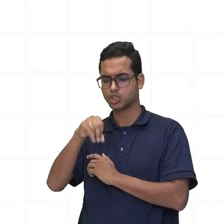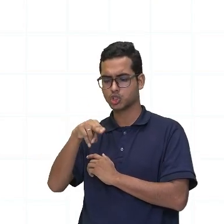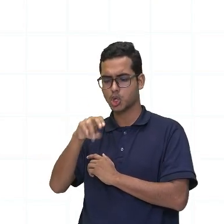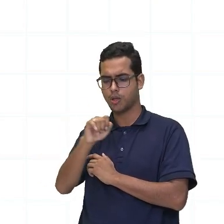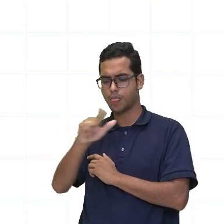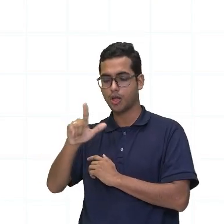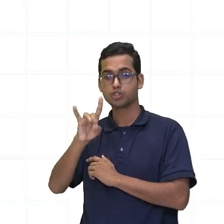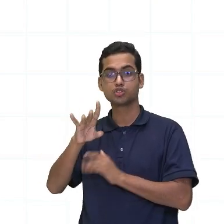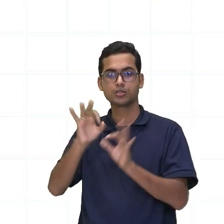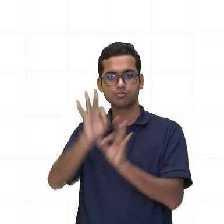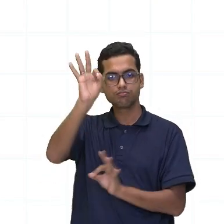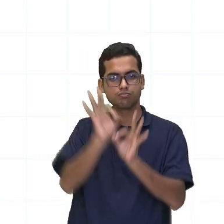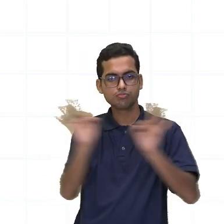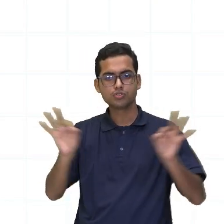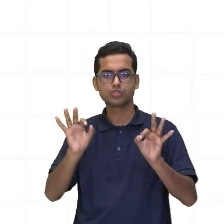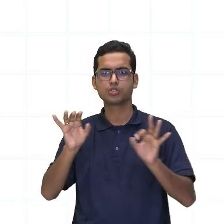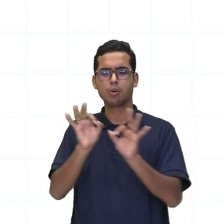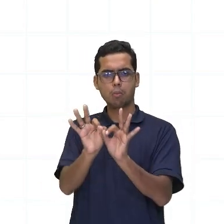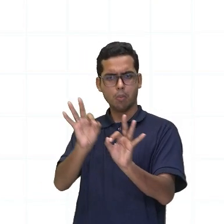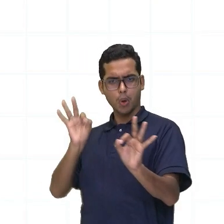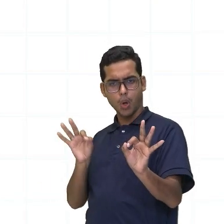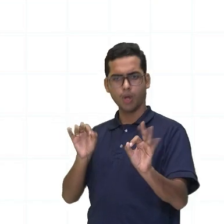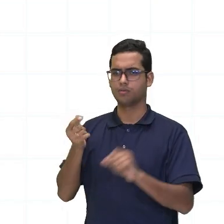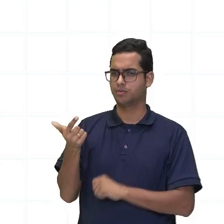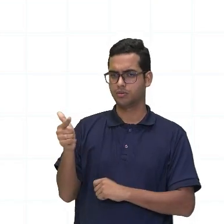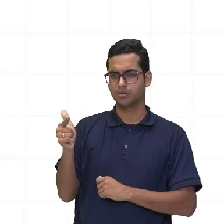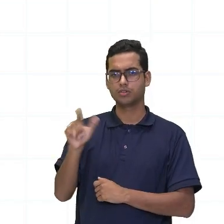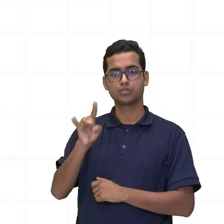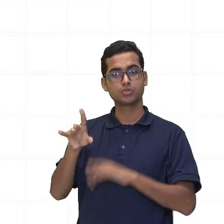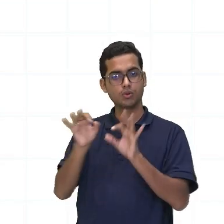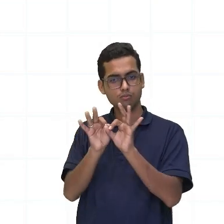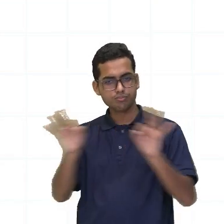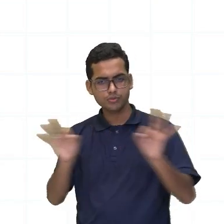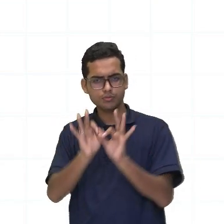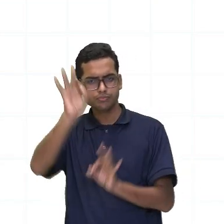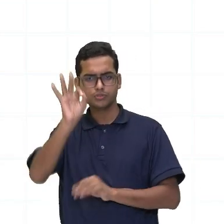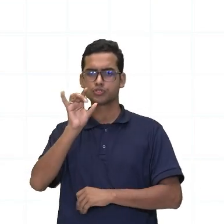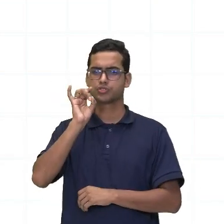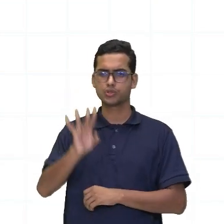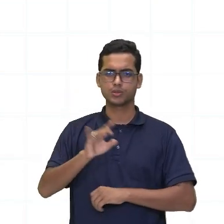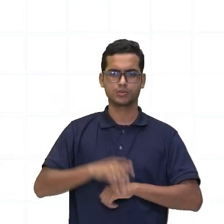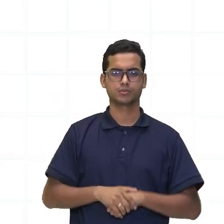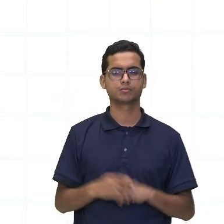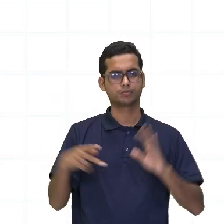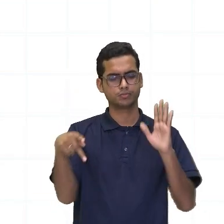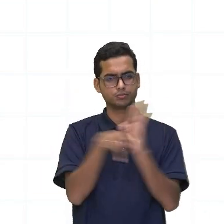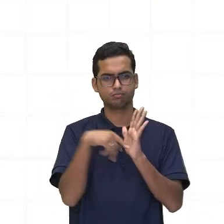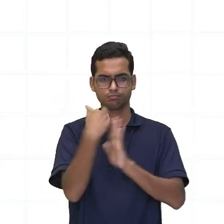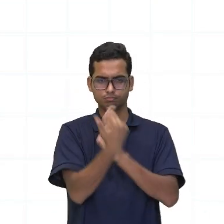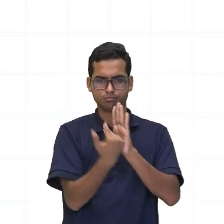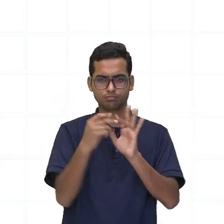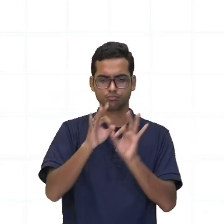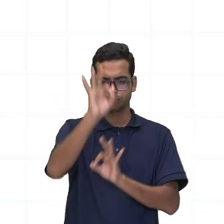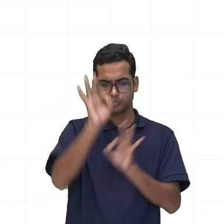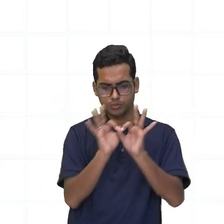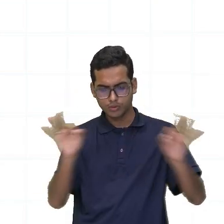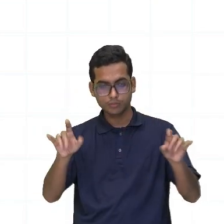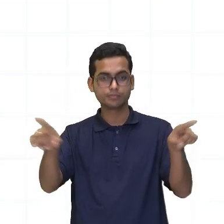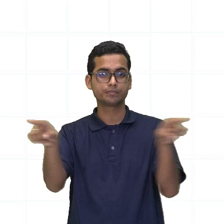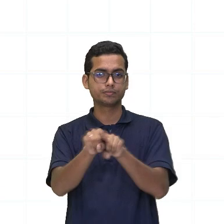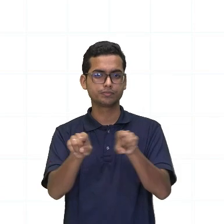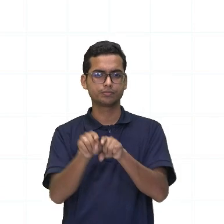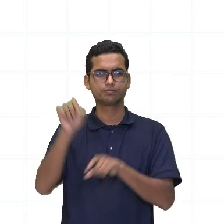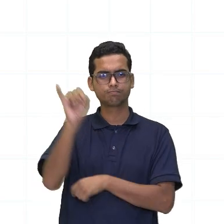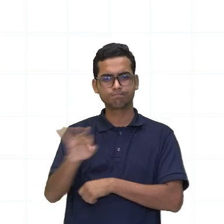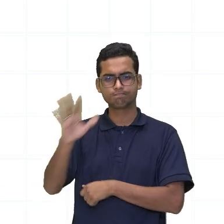tem profundidade. Então, é uma pintura bidimensional. Figuras retratadas